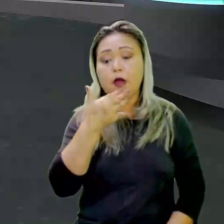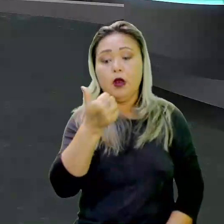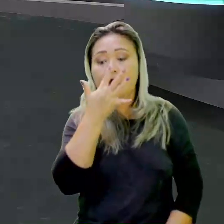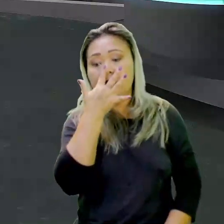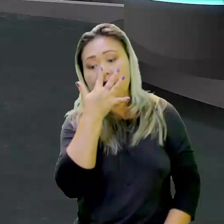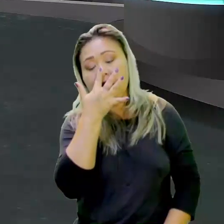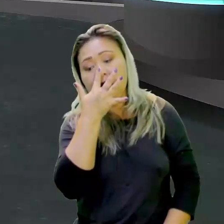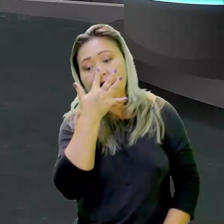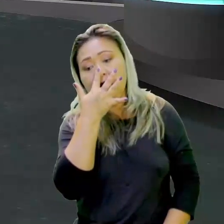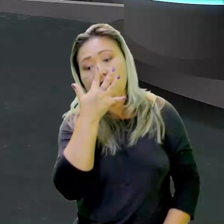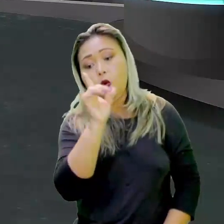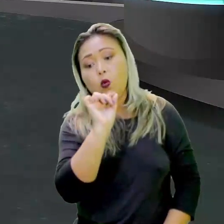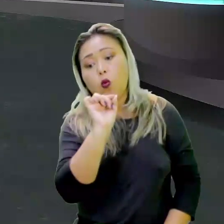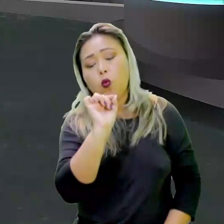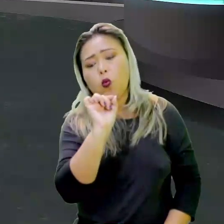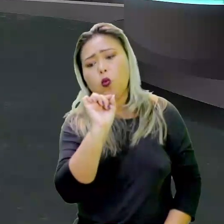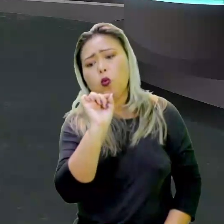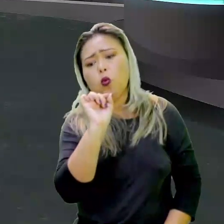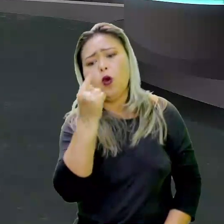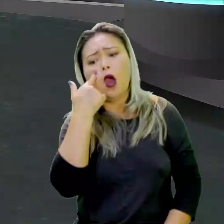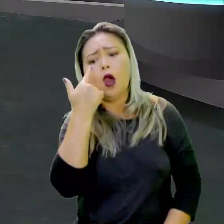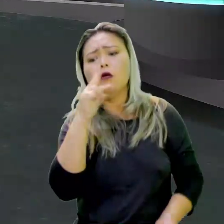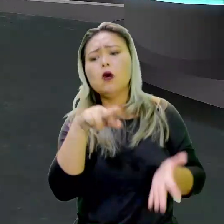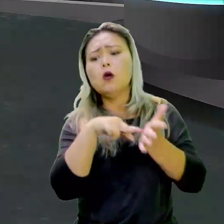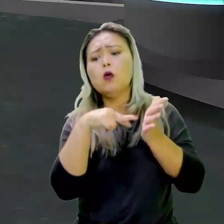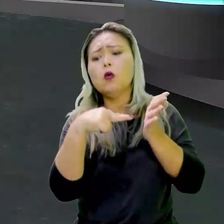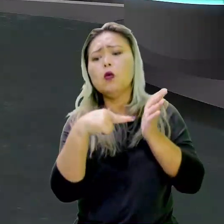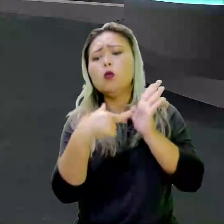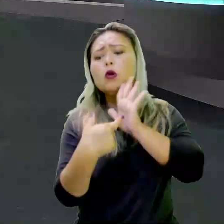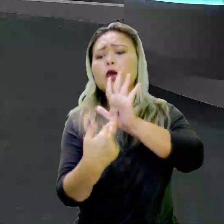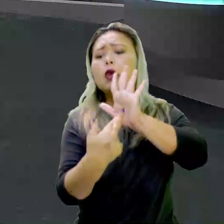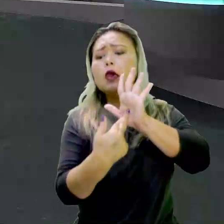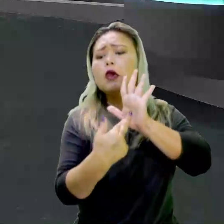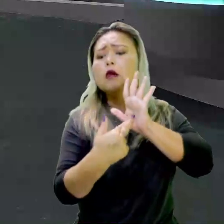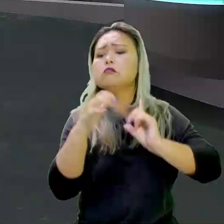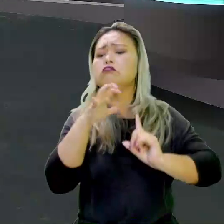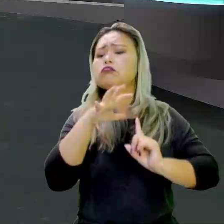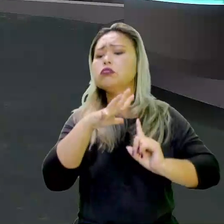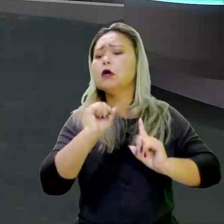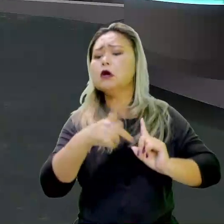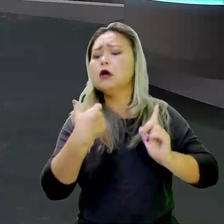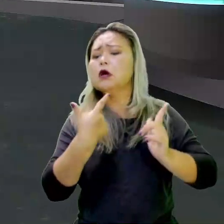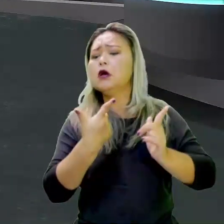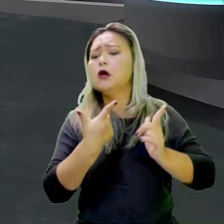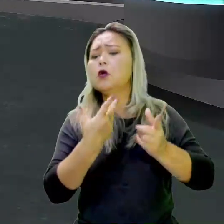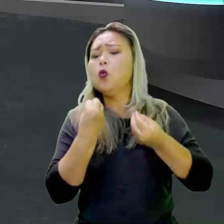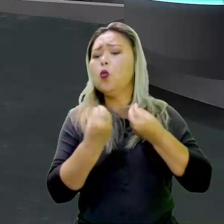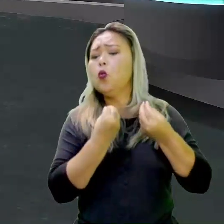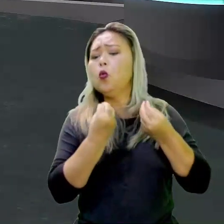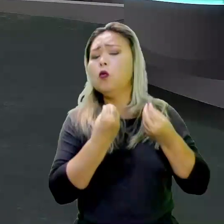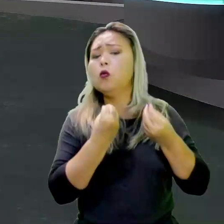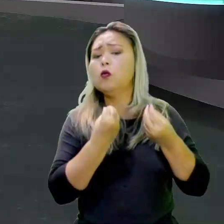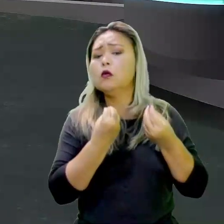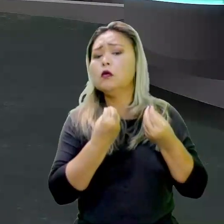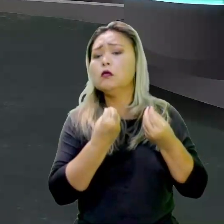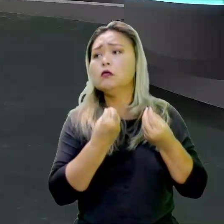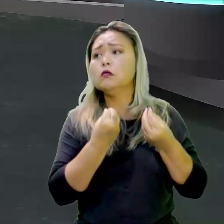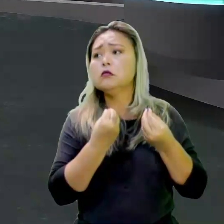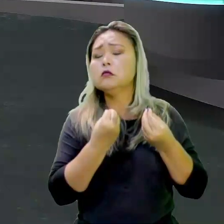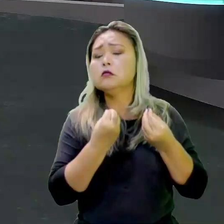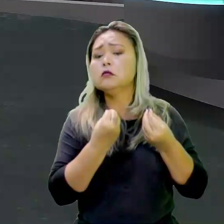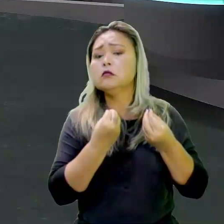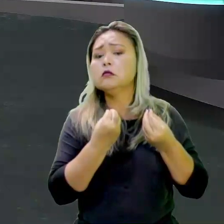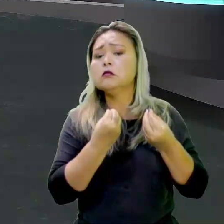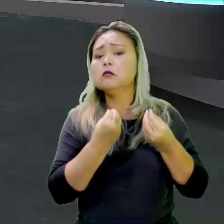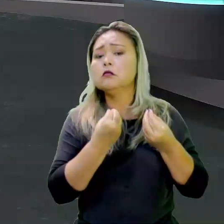melhor o que é que representava essa influência, o que era